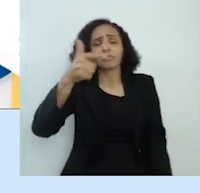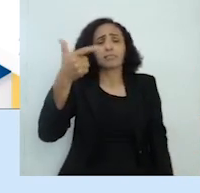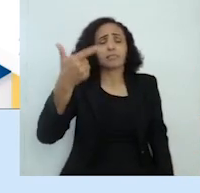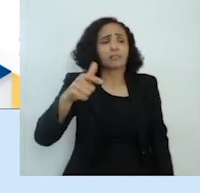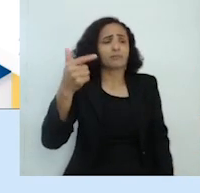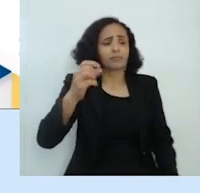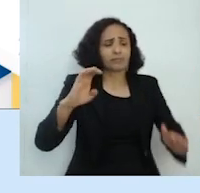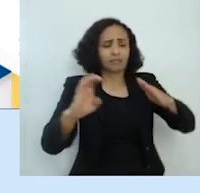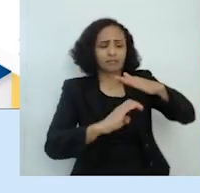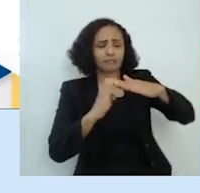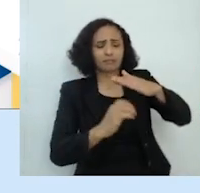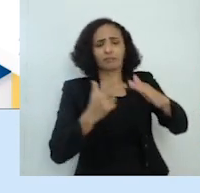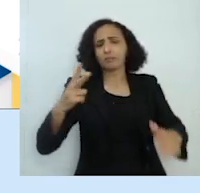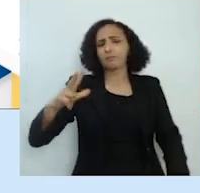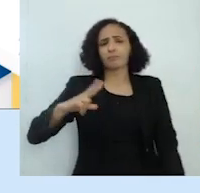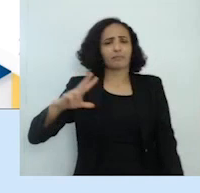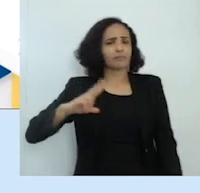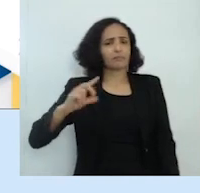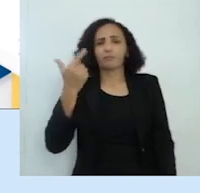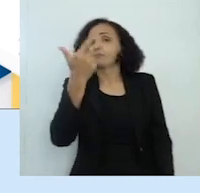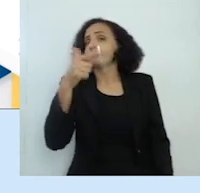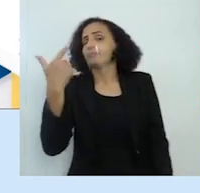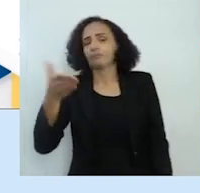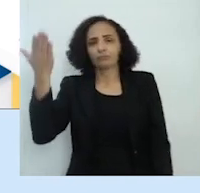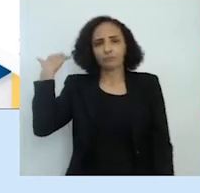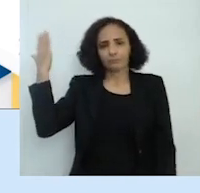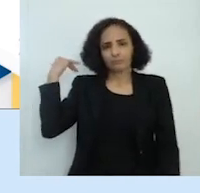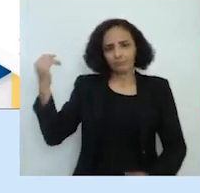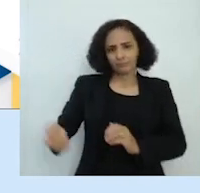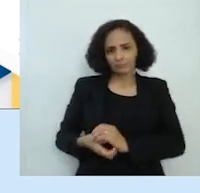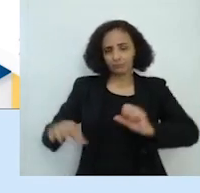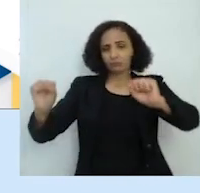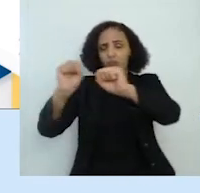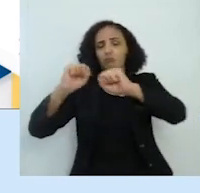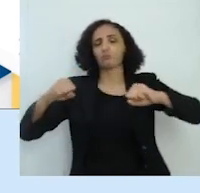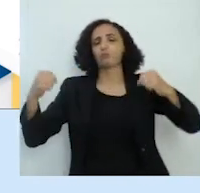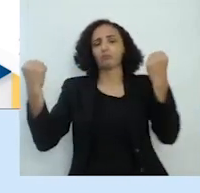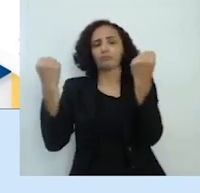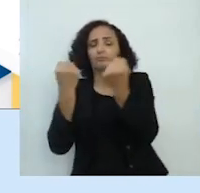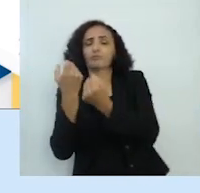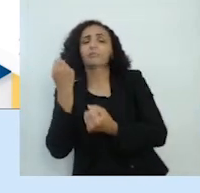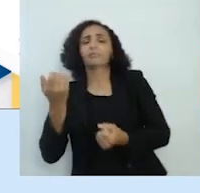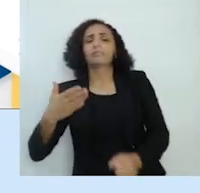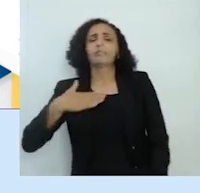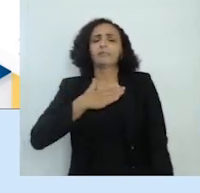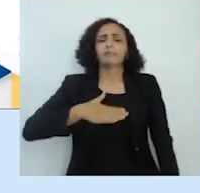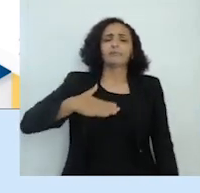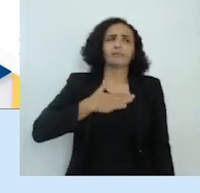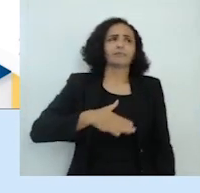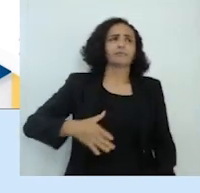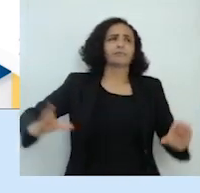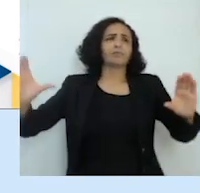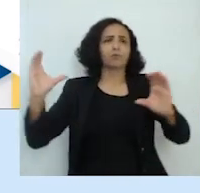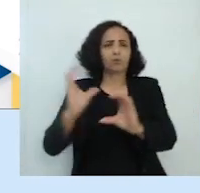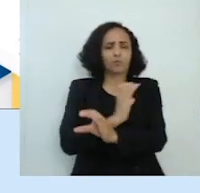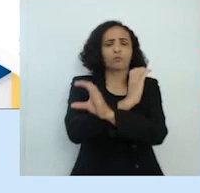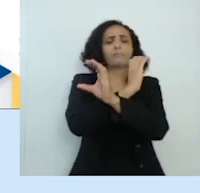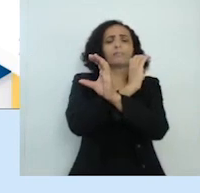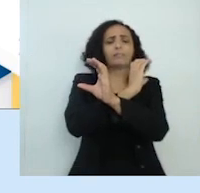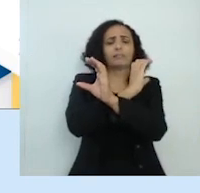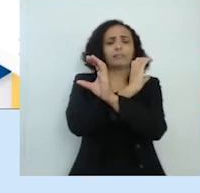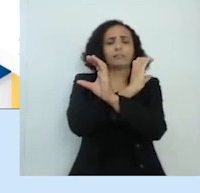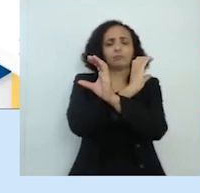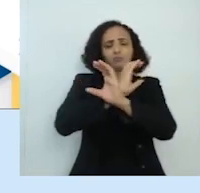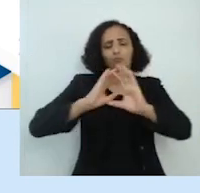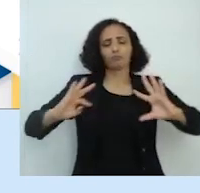massa? Qual era a finalidade da sociedade socialista? Satisfazer completa das necessidades